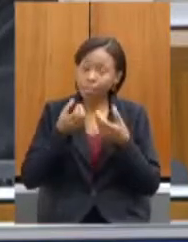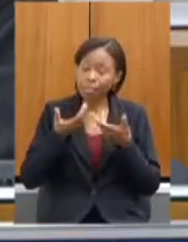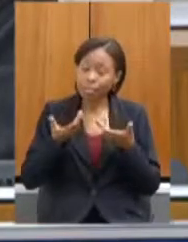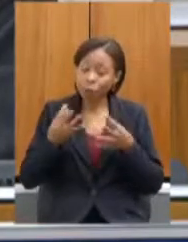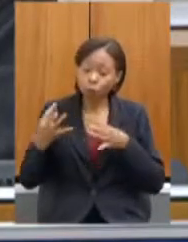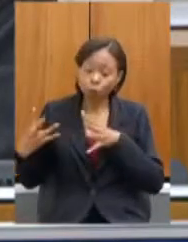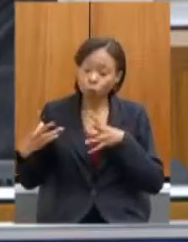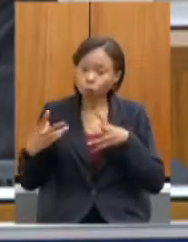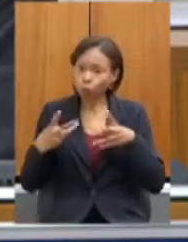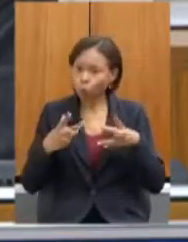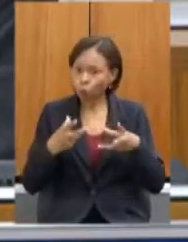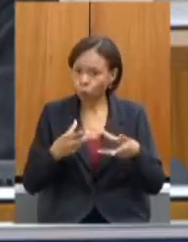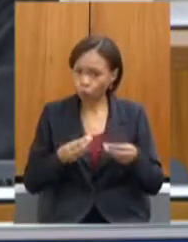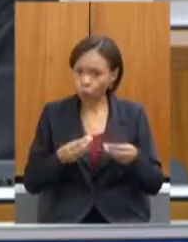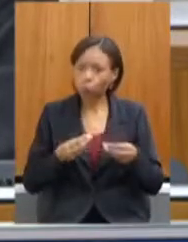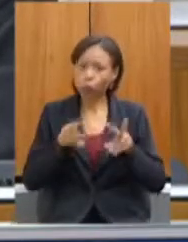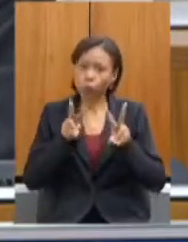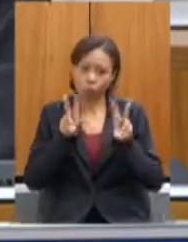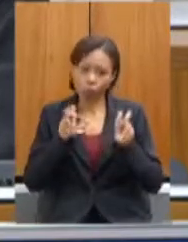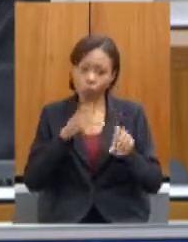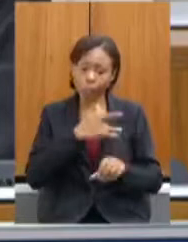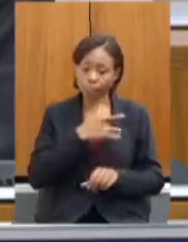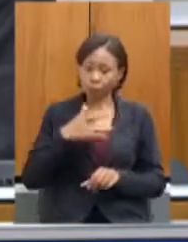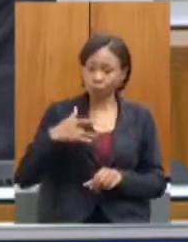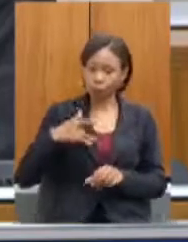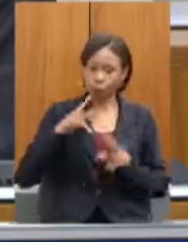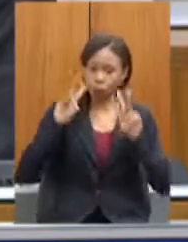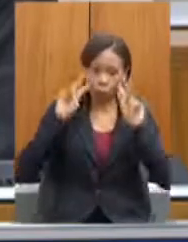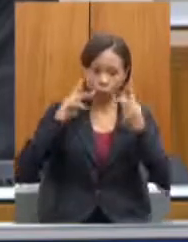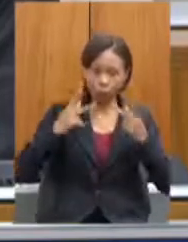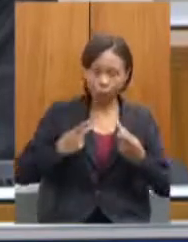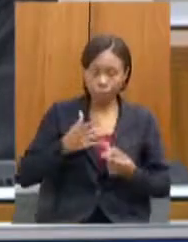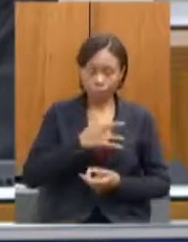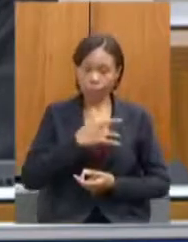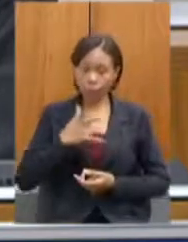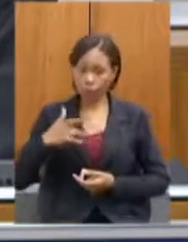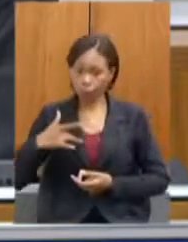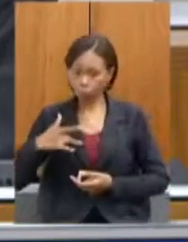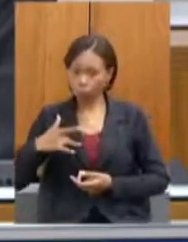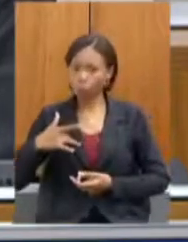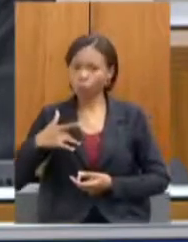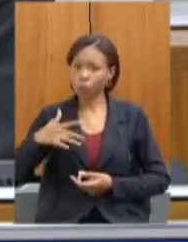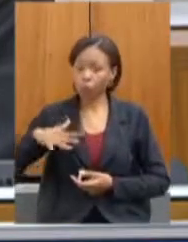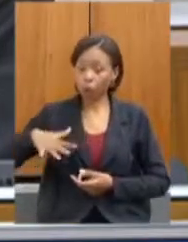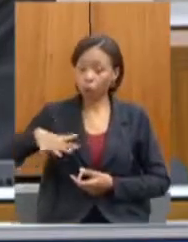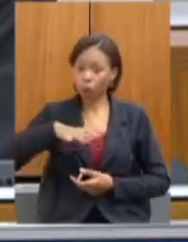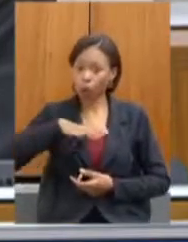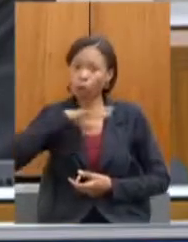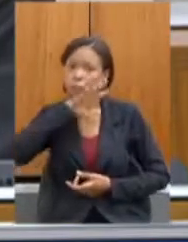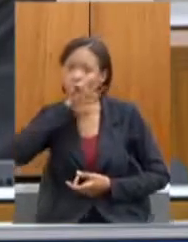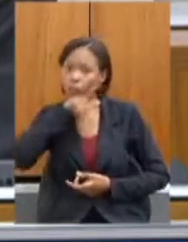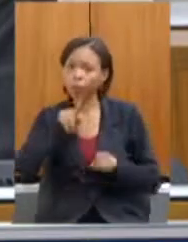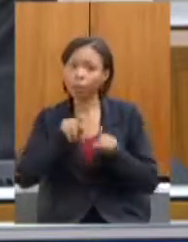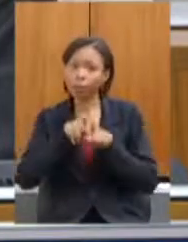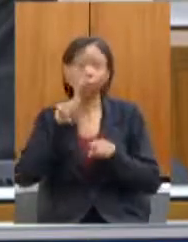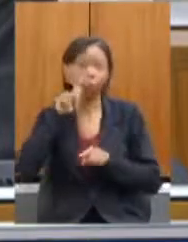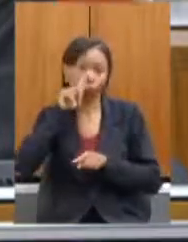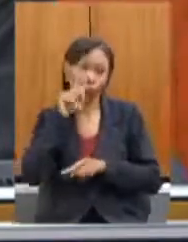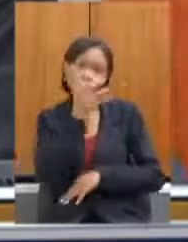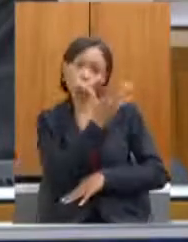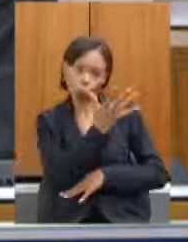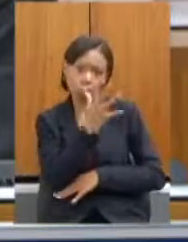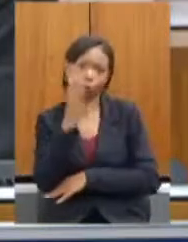tanto a saúde humana saúde animal e o risco ambiental isso é importante porque